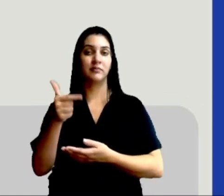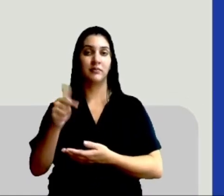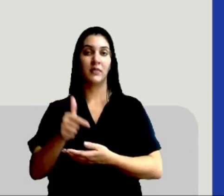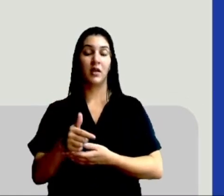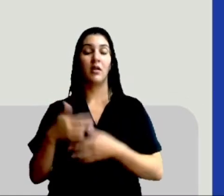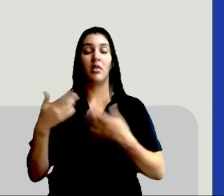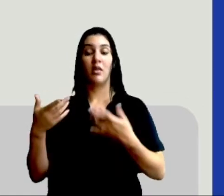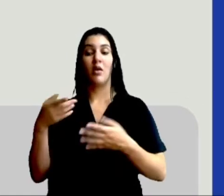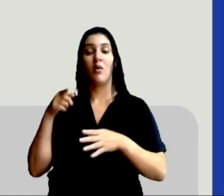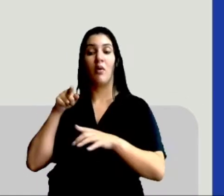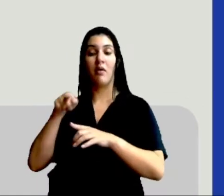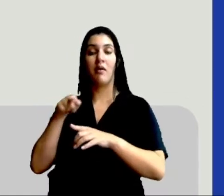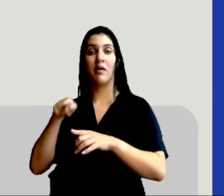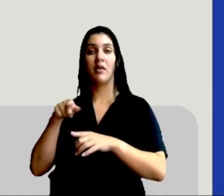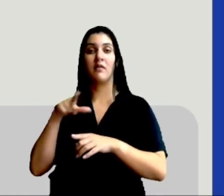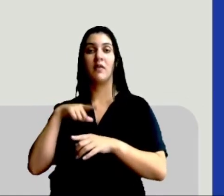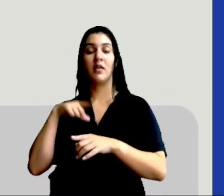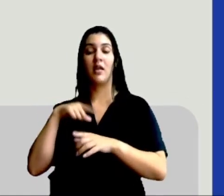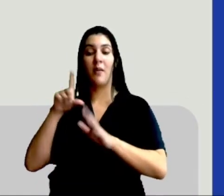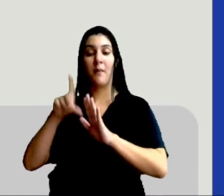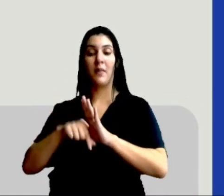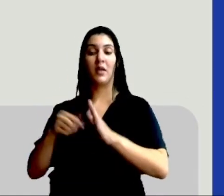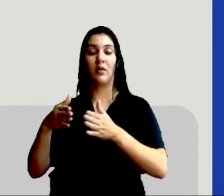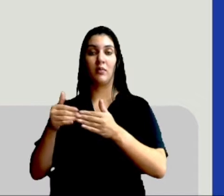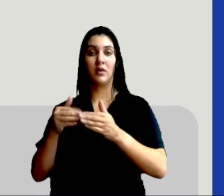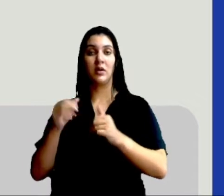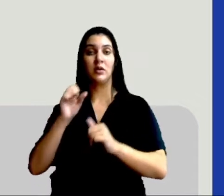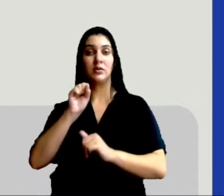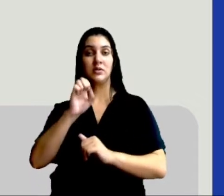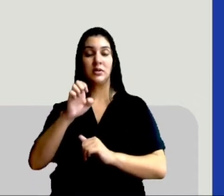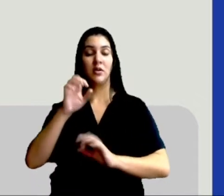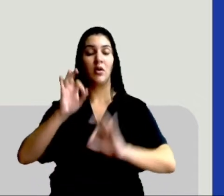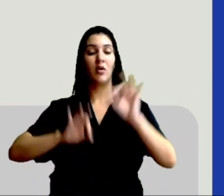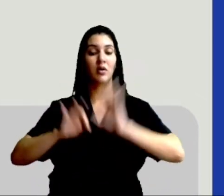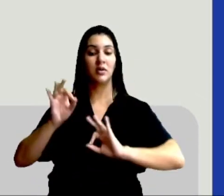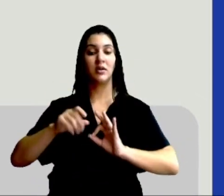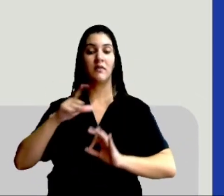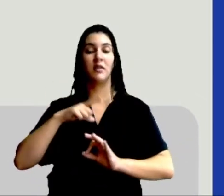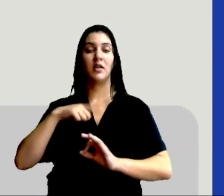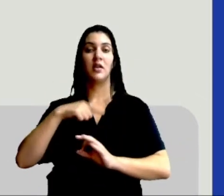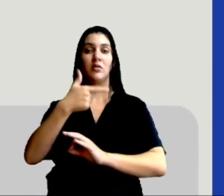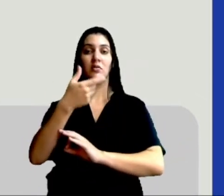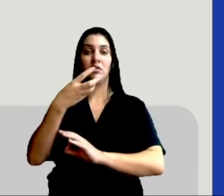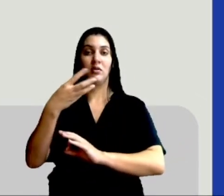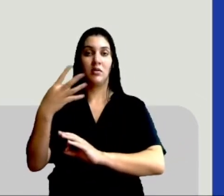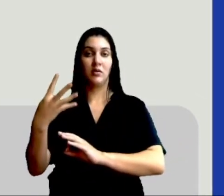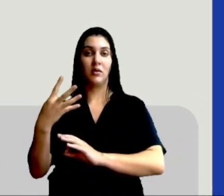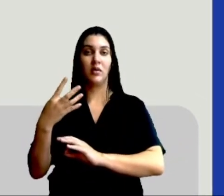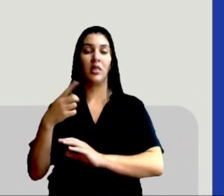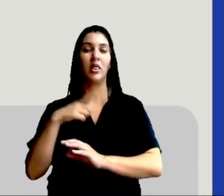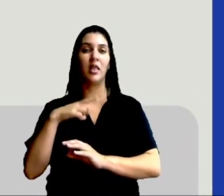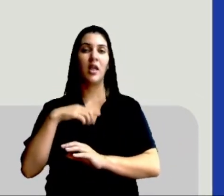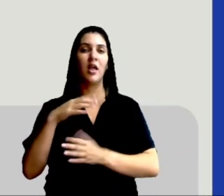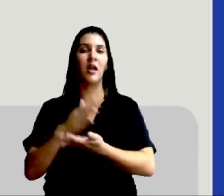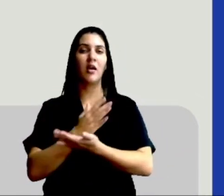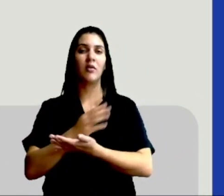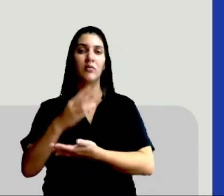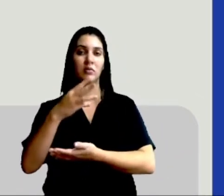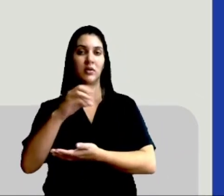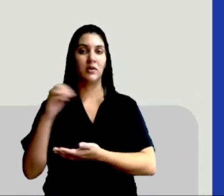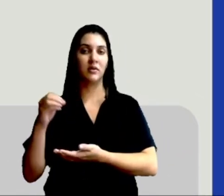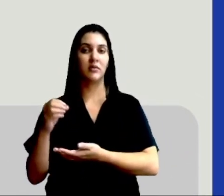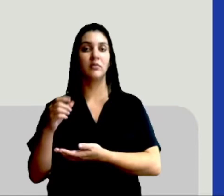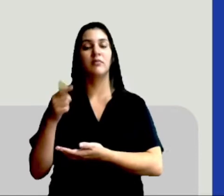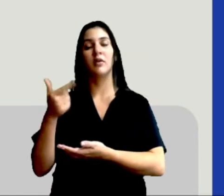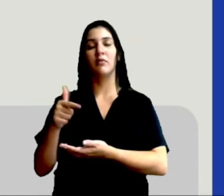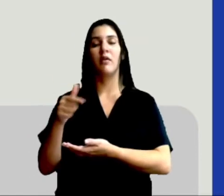tem. Então aí ele será a menor encomenda. Se a gente for botar em ordem aí vai ficar 234. Aí tem algum com 300? Não,